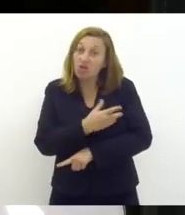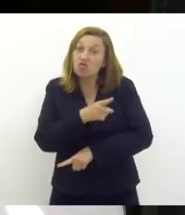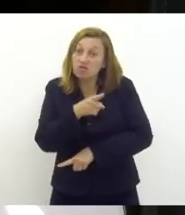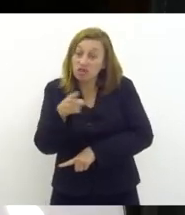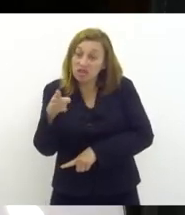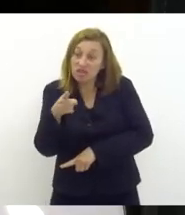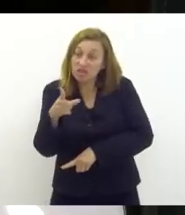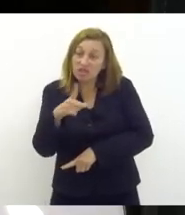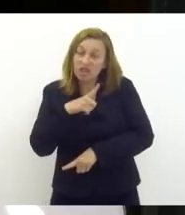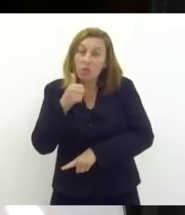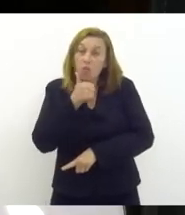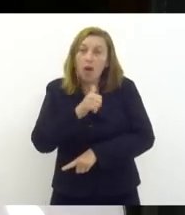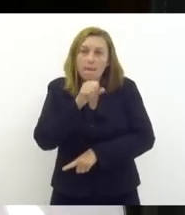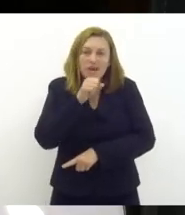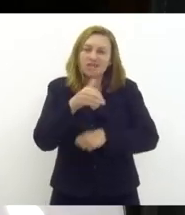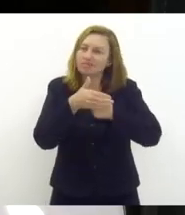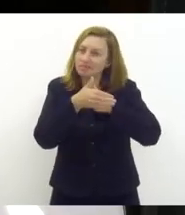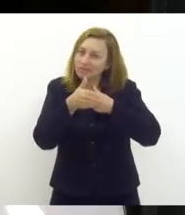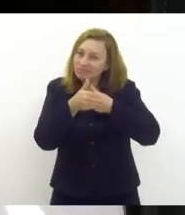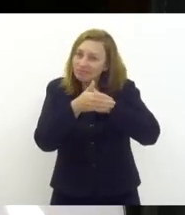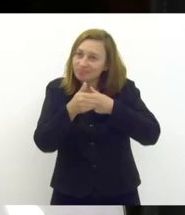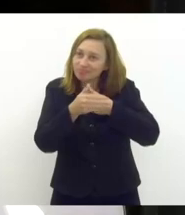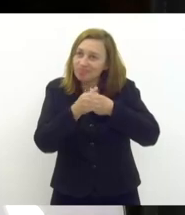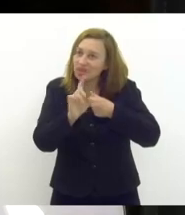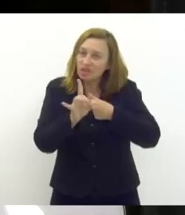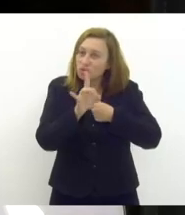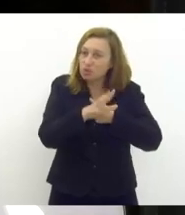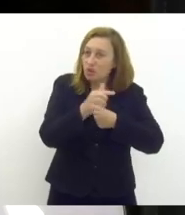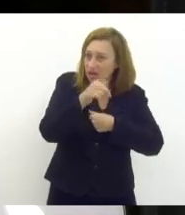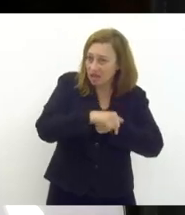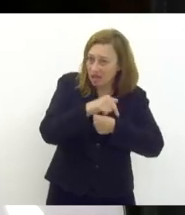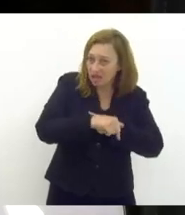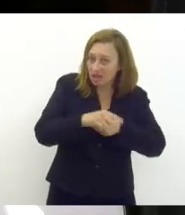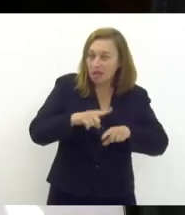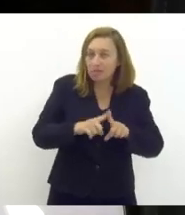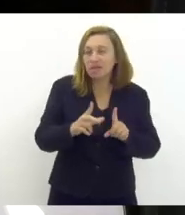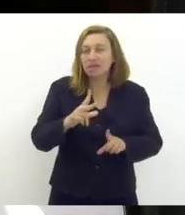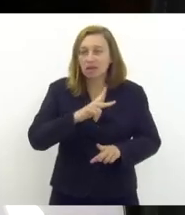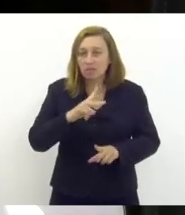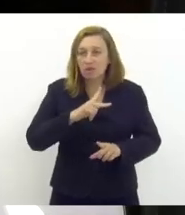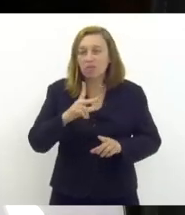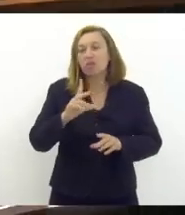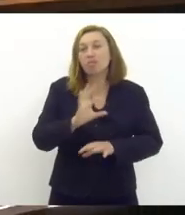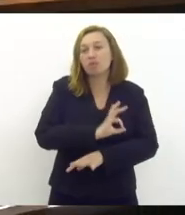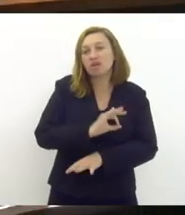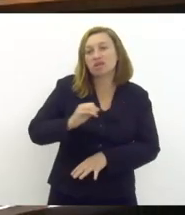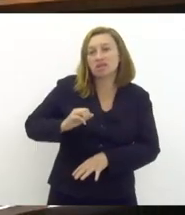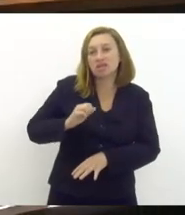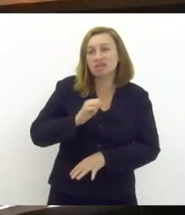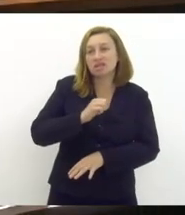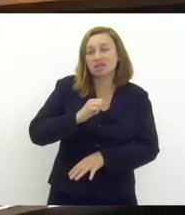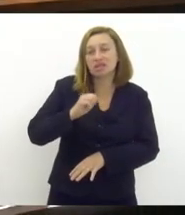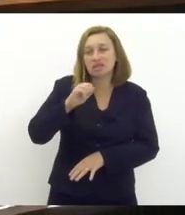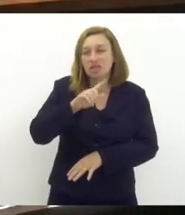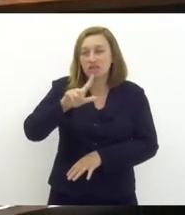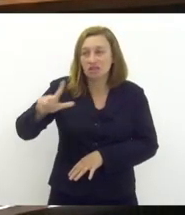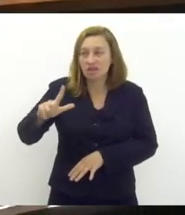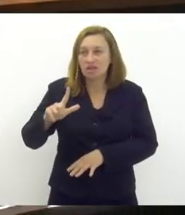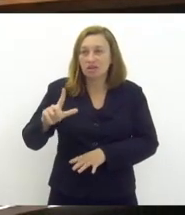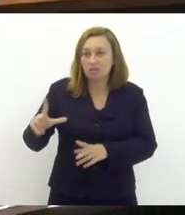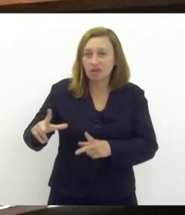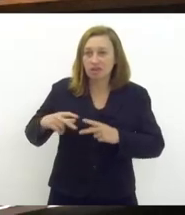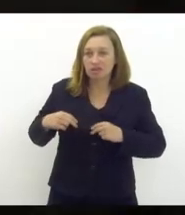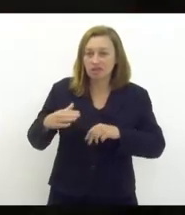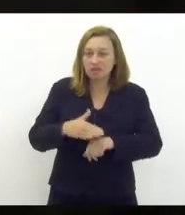tenham uma mãe muito querida não só aqui como na própria Polícia Civil né merecedor assim dessa grande